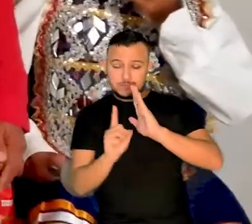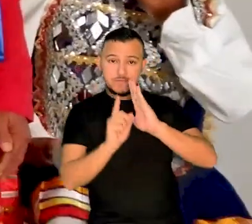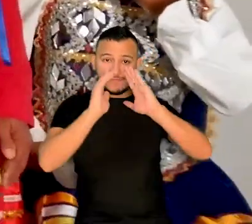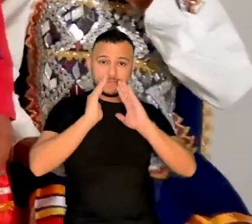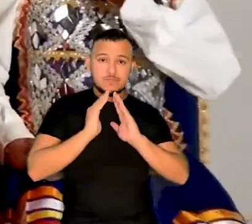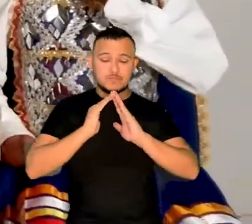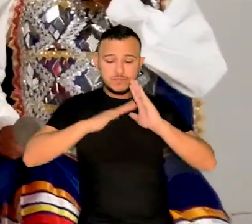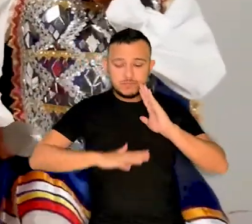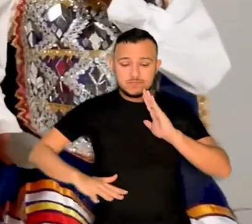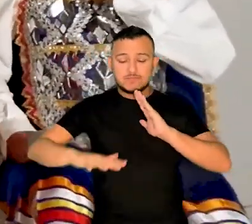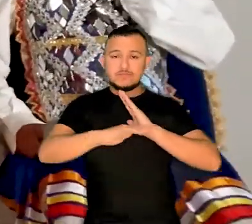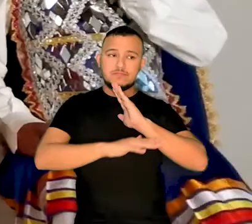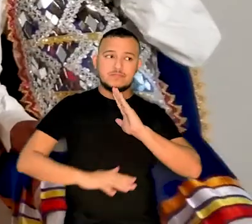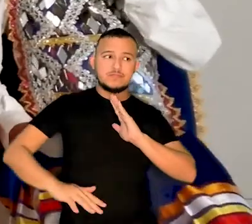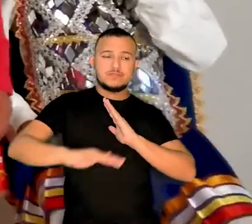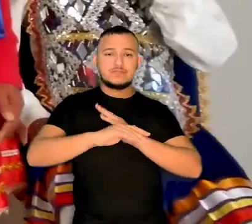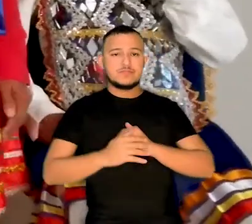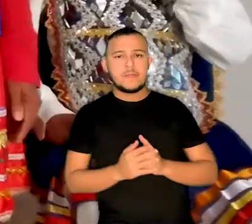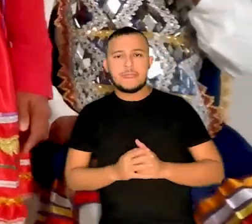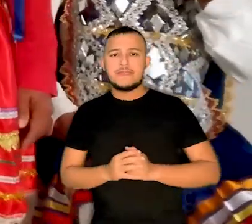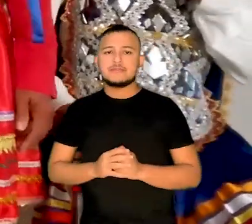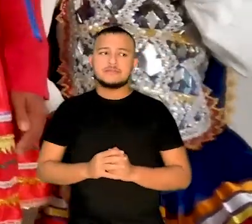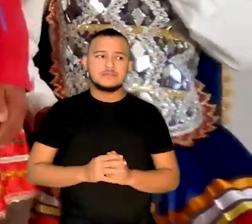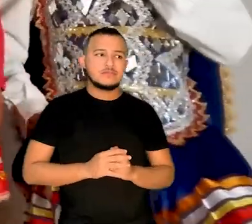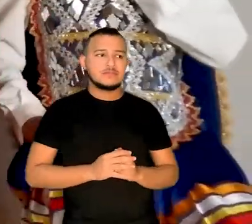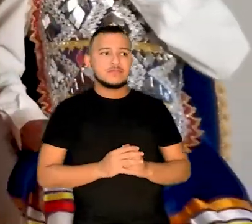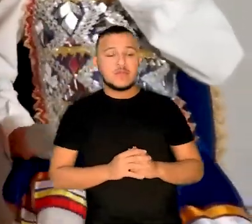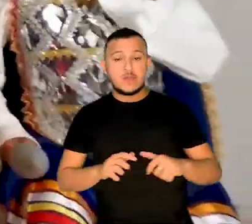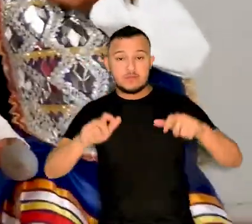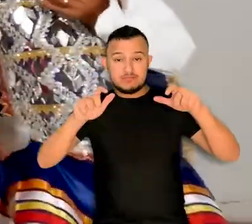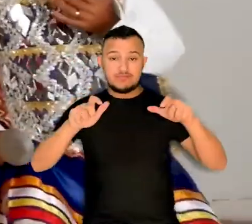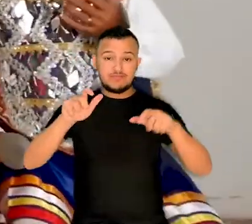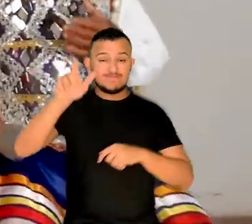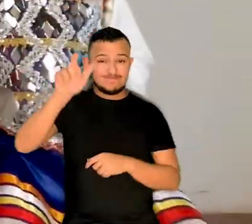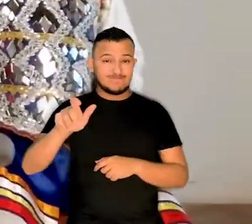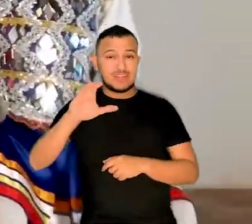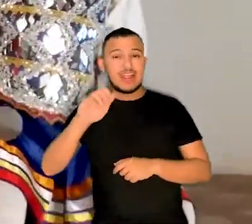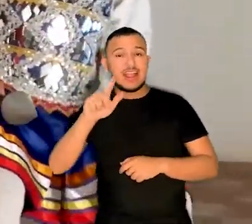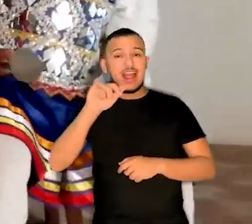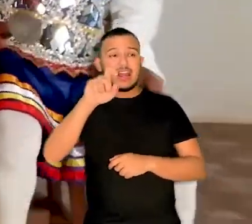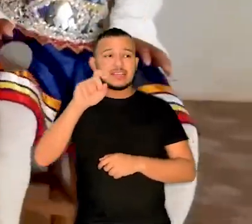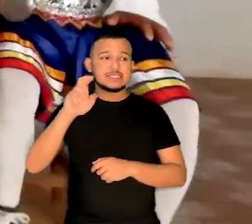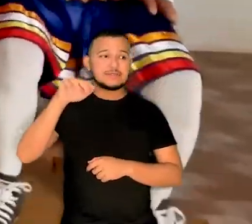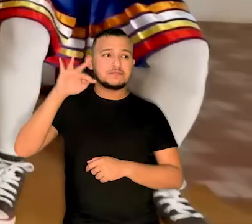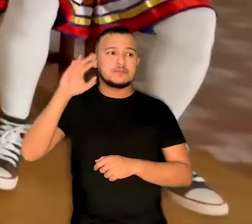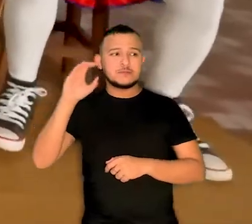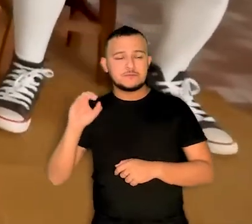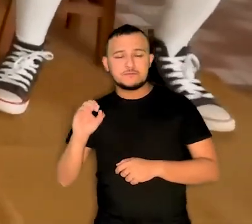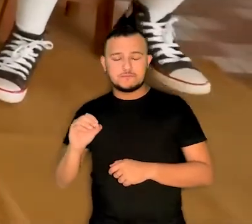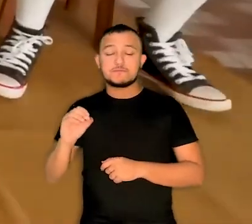onde Deus fez a morada, onde mora o talismento, onde